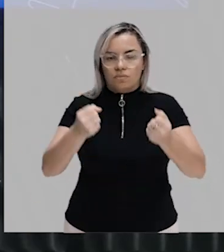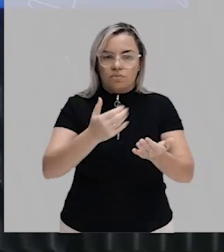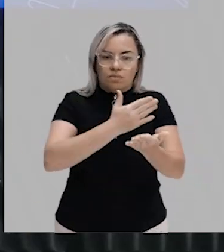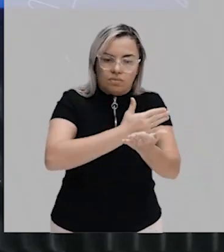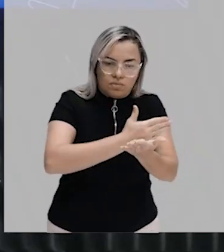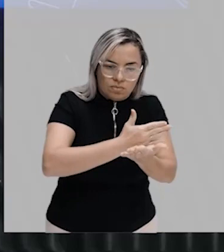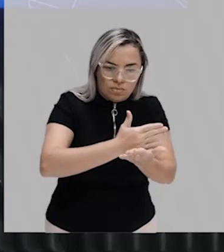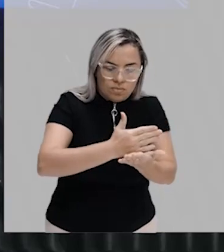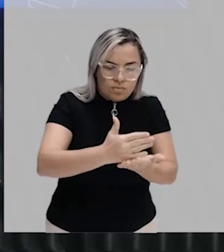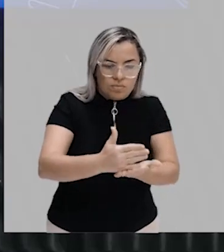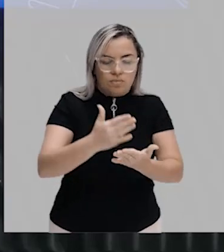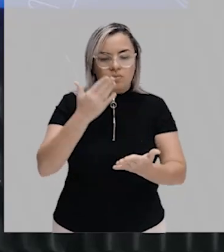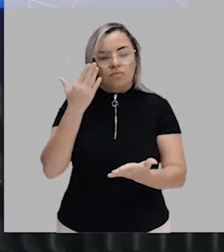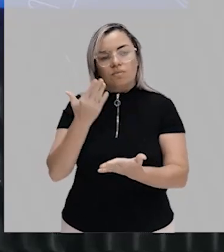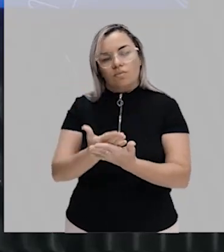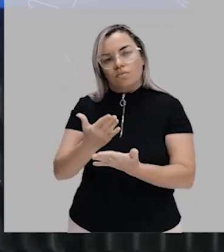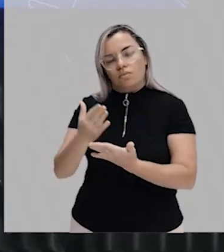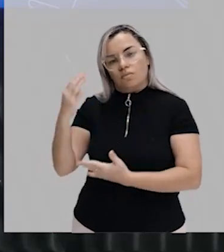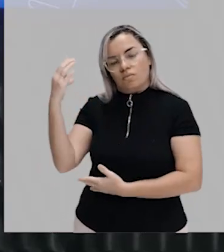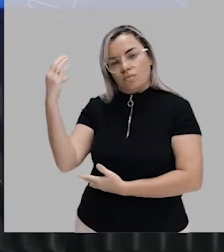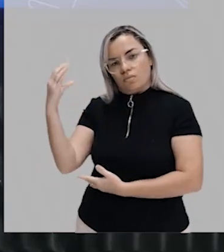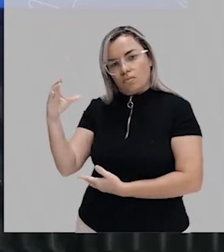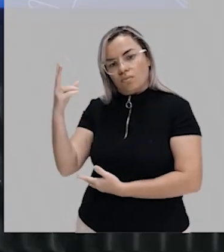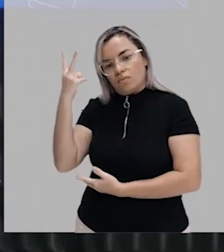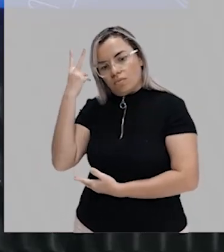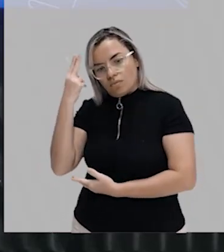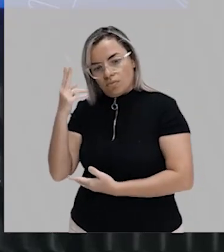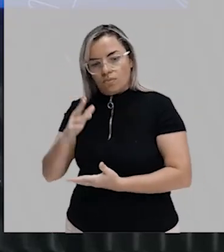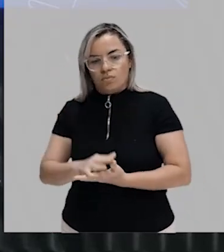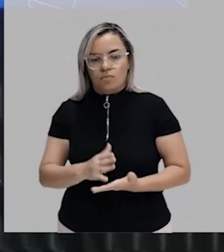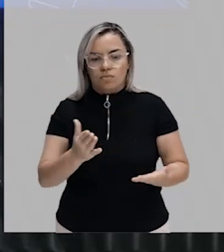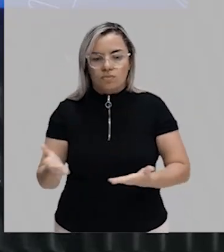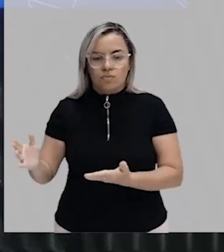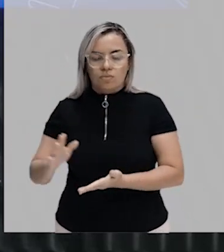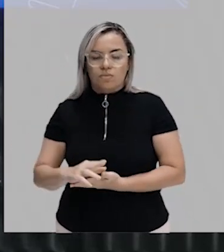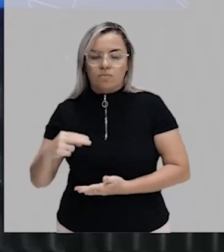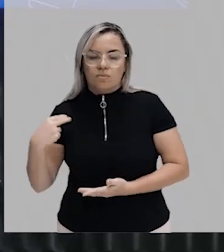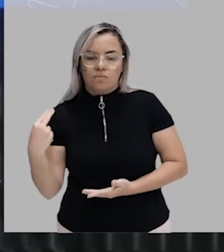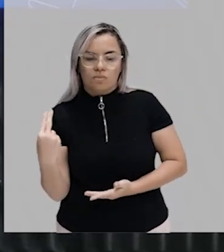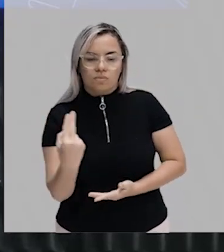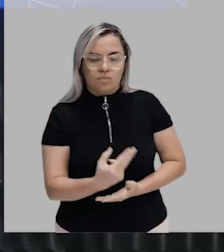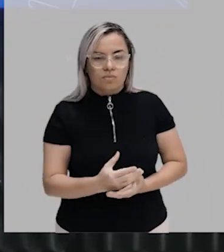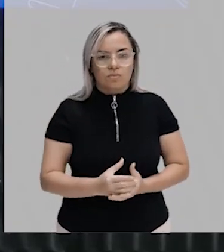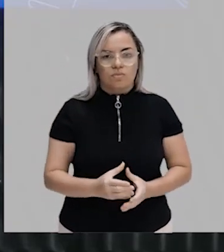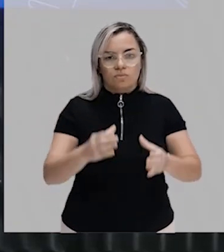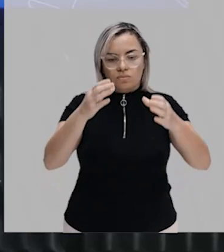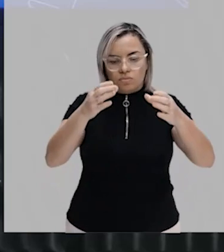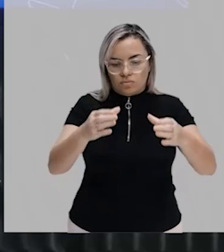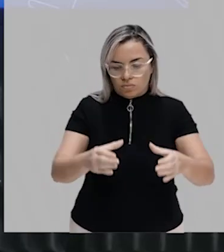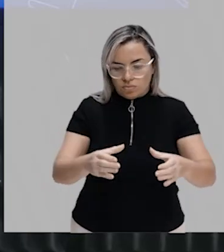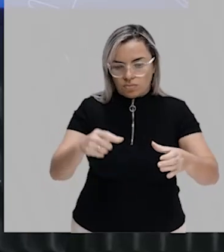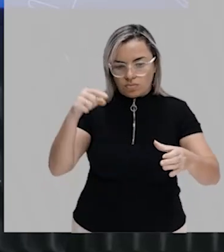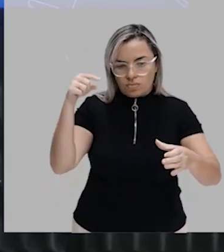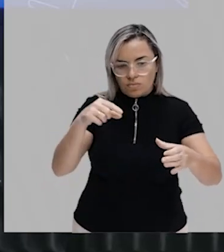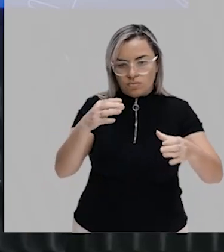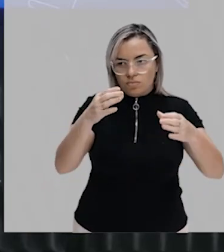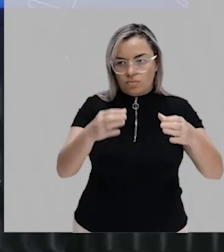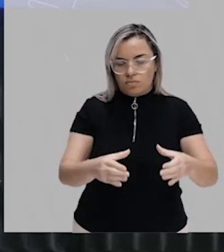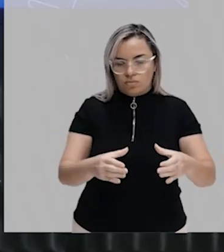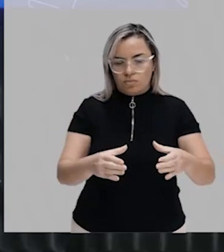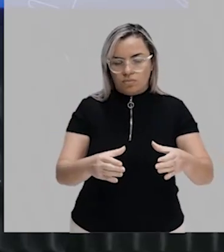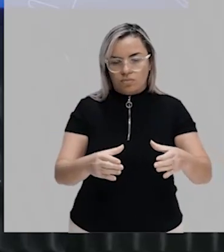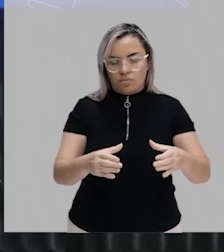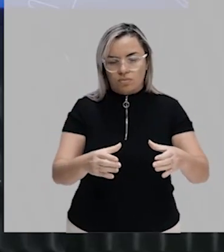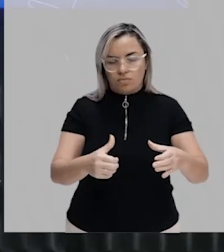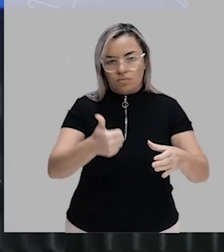iniciar o estudo da concentração comum. Então, nós temos aqui um recipiente, certo? Esse recipiente, né,